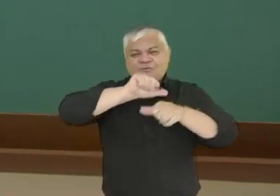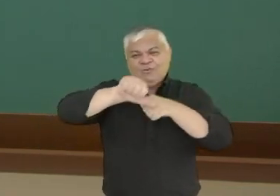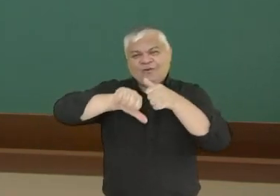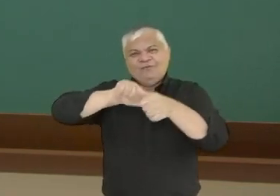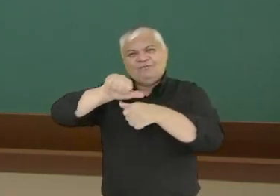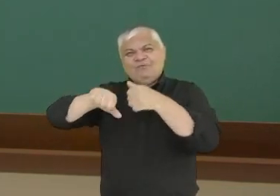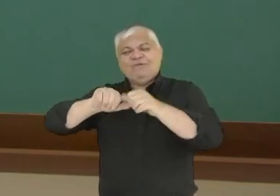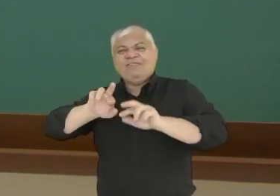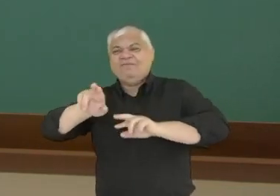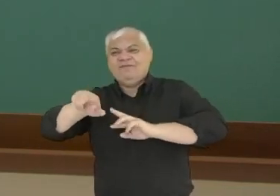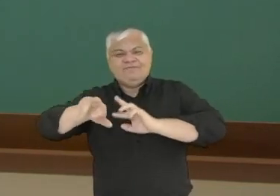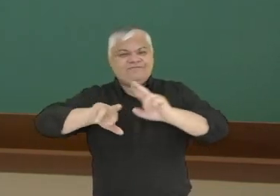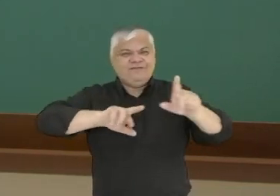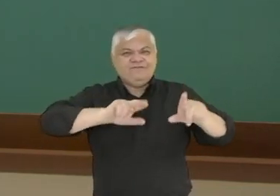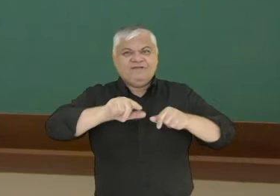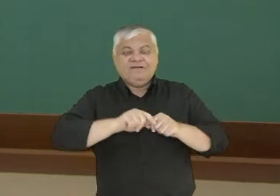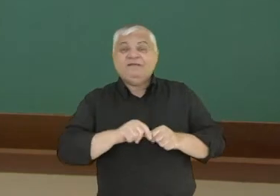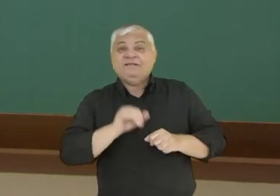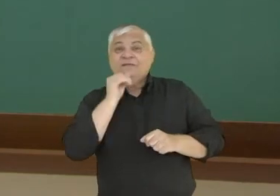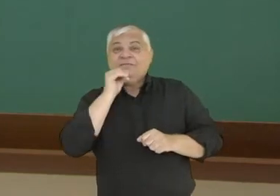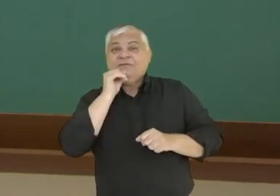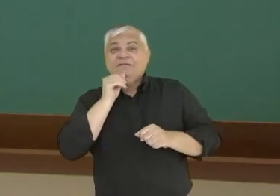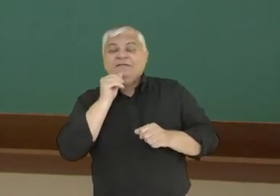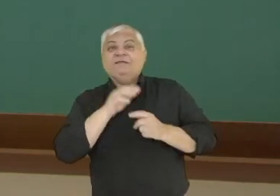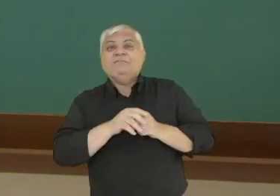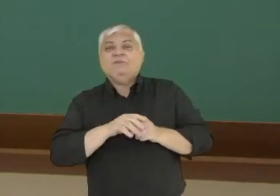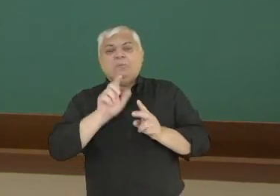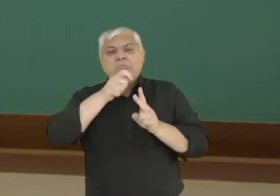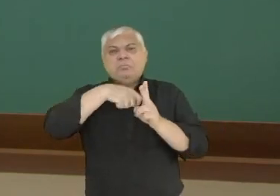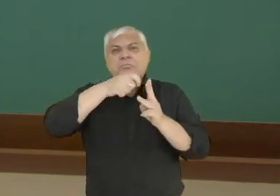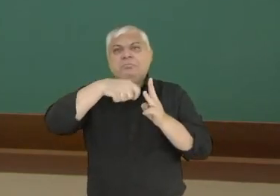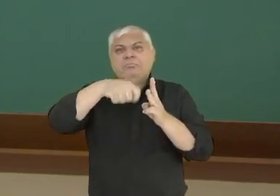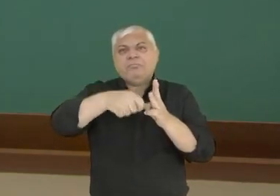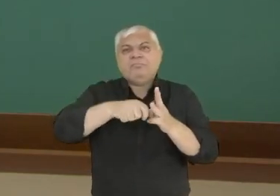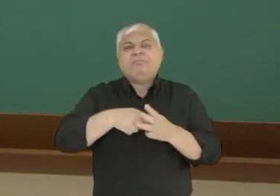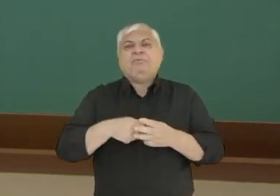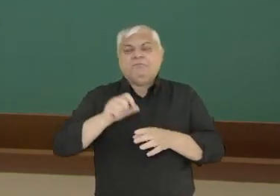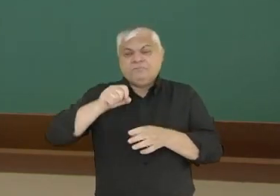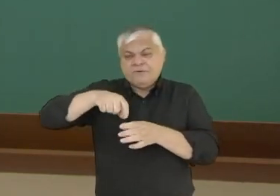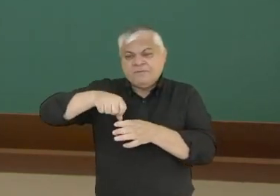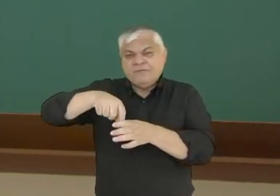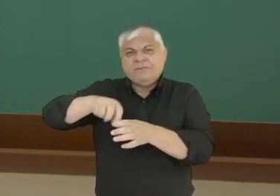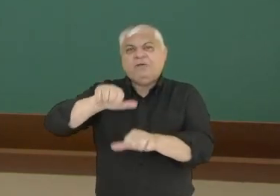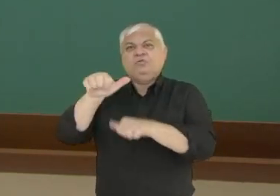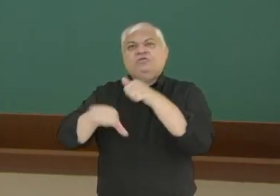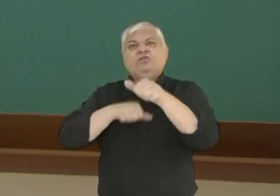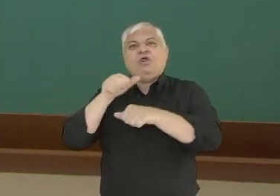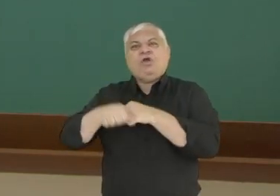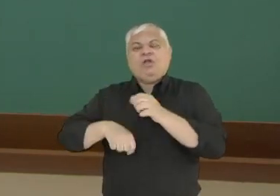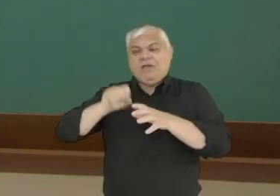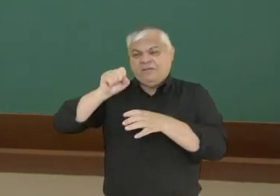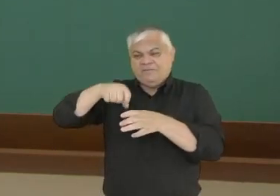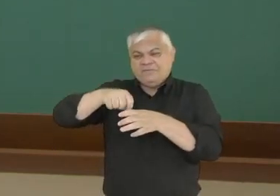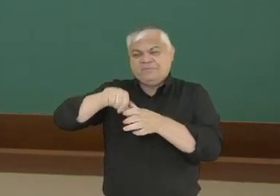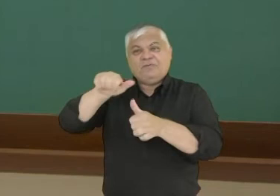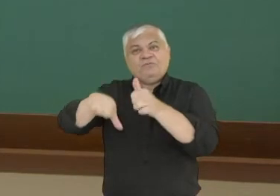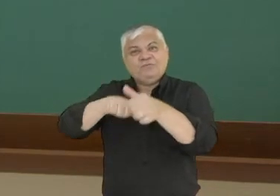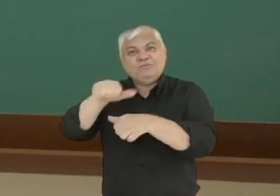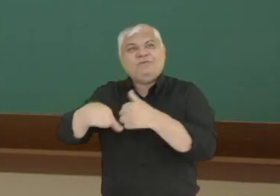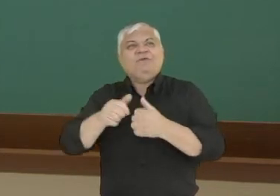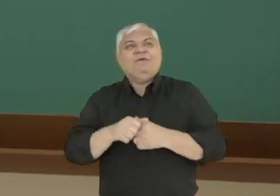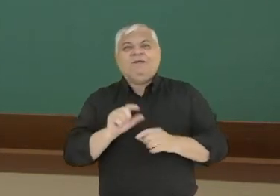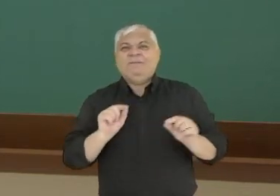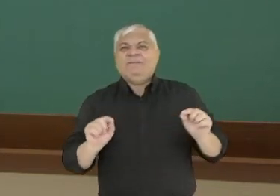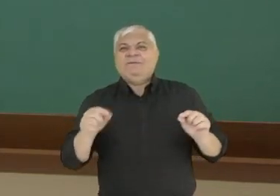né num determinado espaço de tempo ali são plantados ou são cultivadas na mesma área então